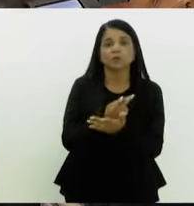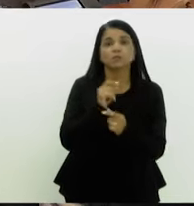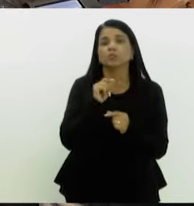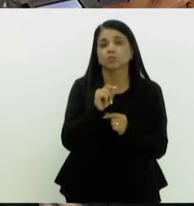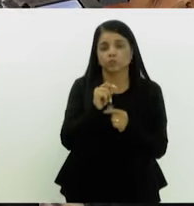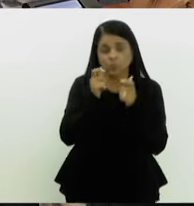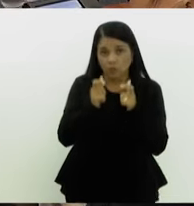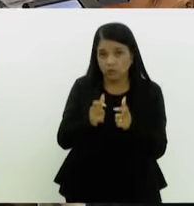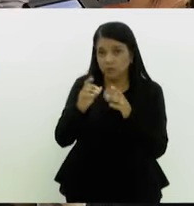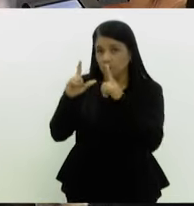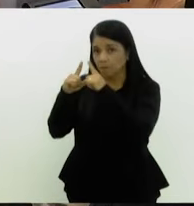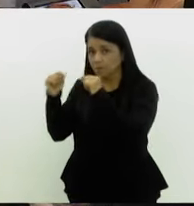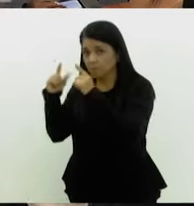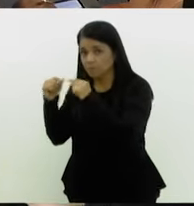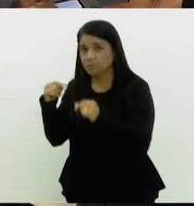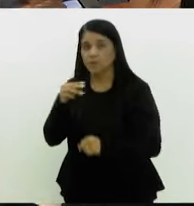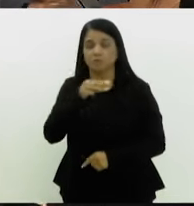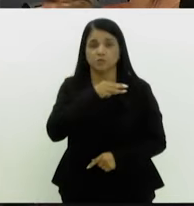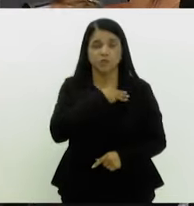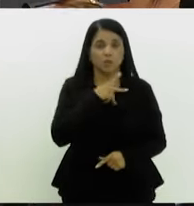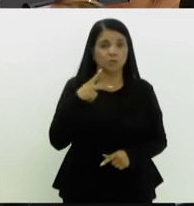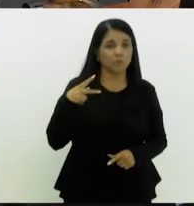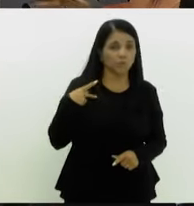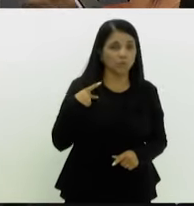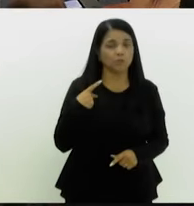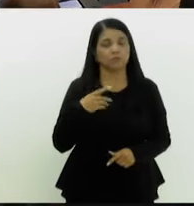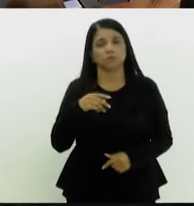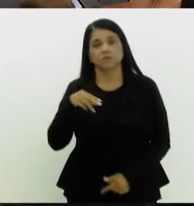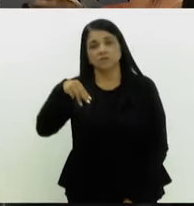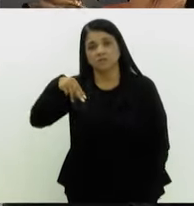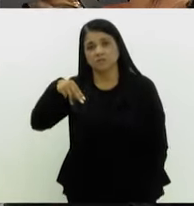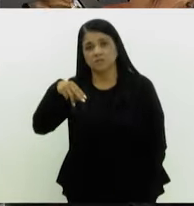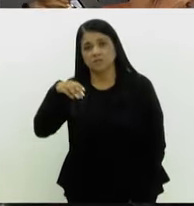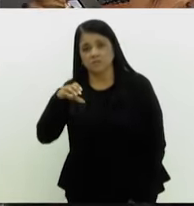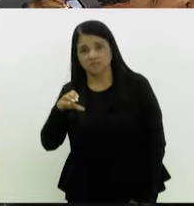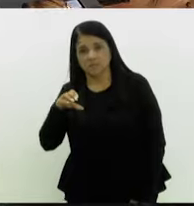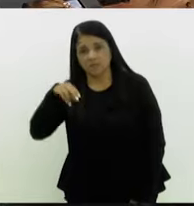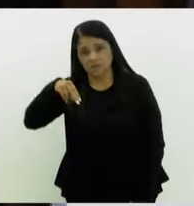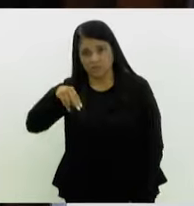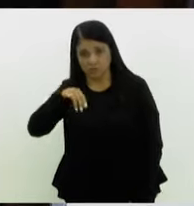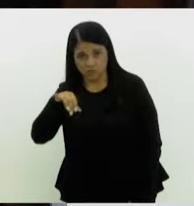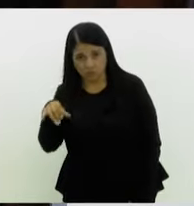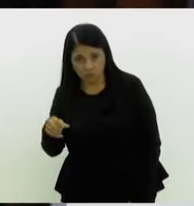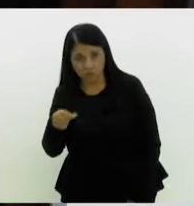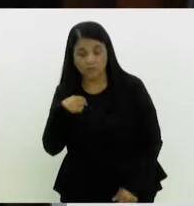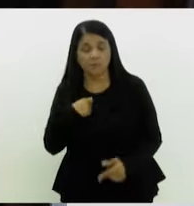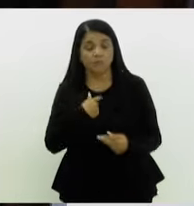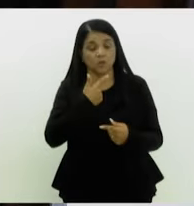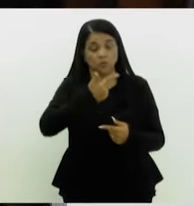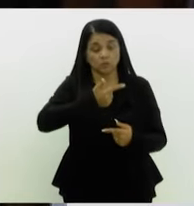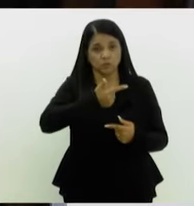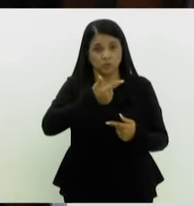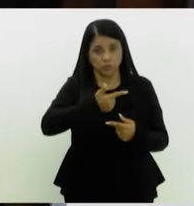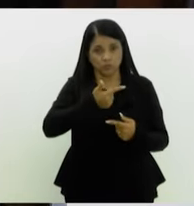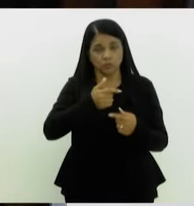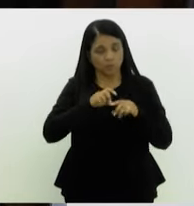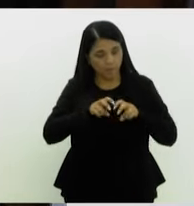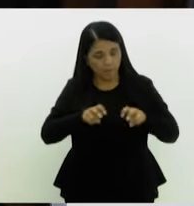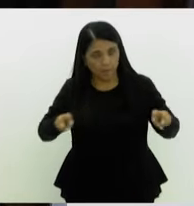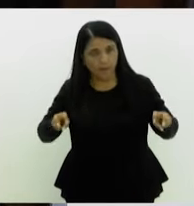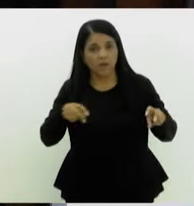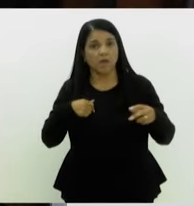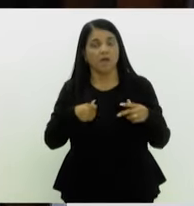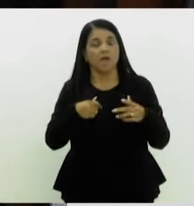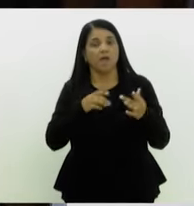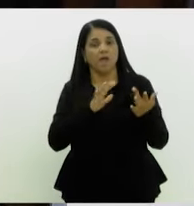Público seja do CNJ E também o segundo painel é justamente aproximação com órgão e eu